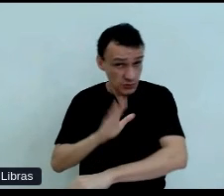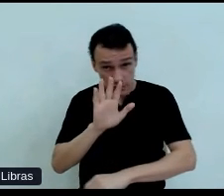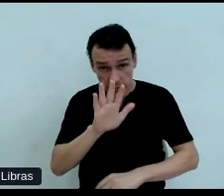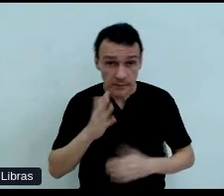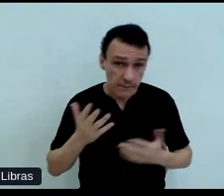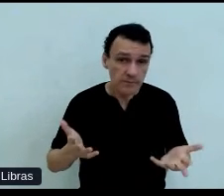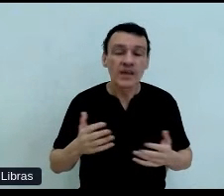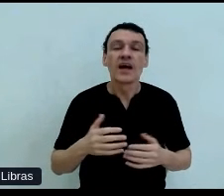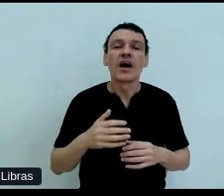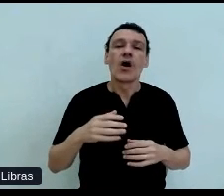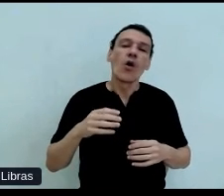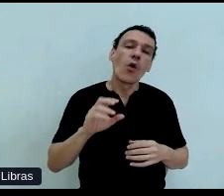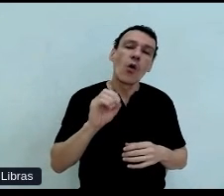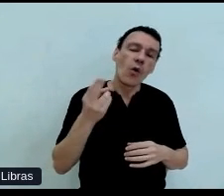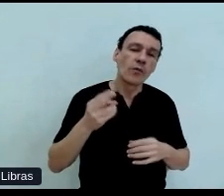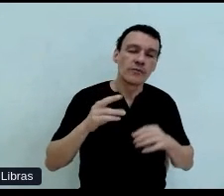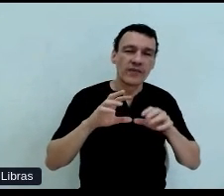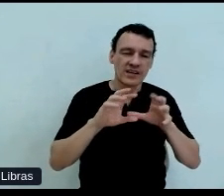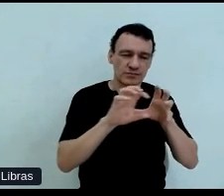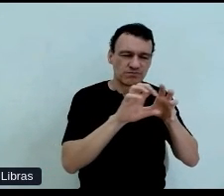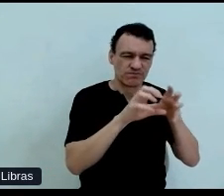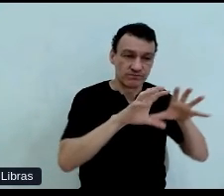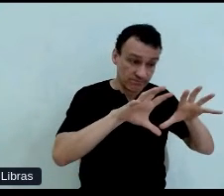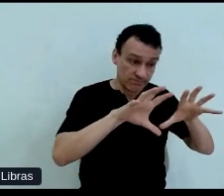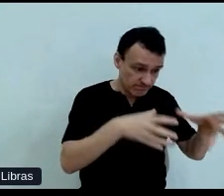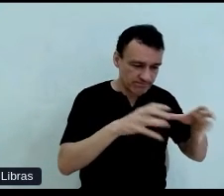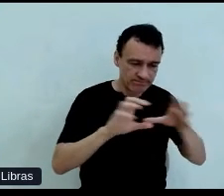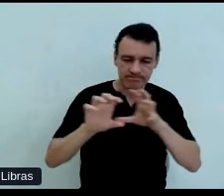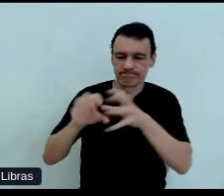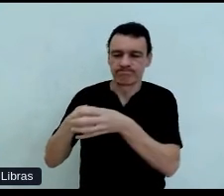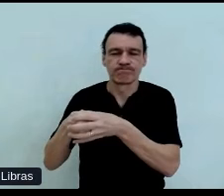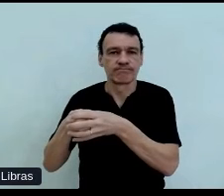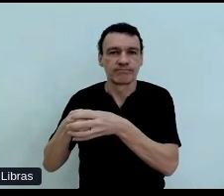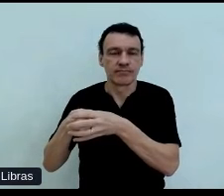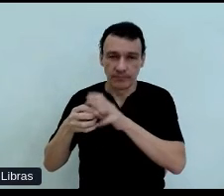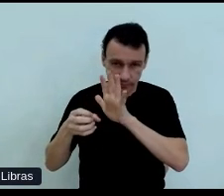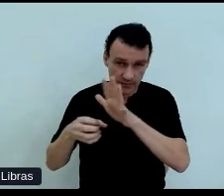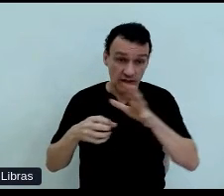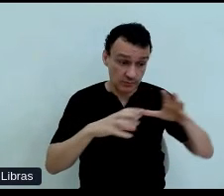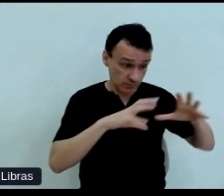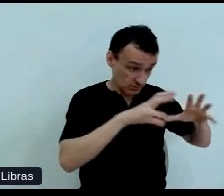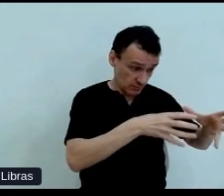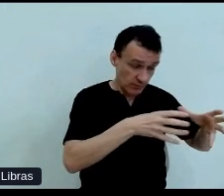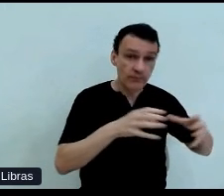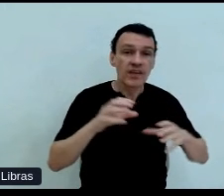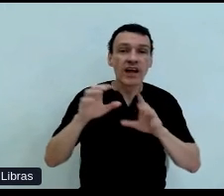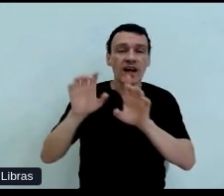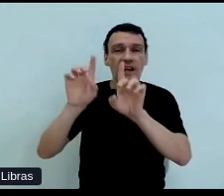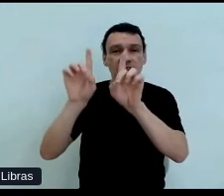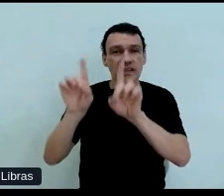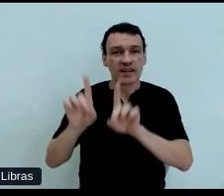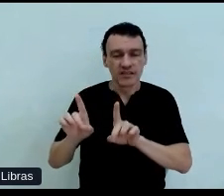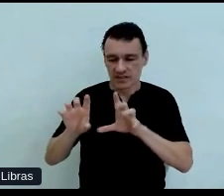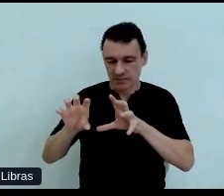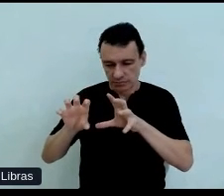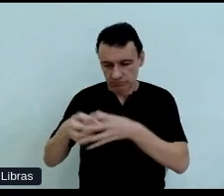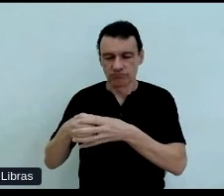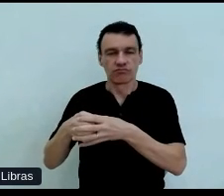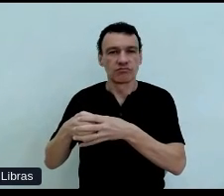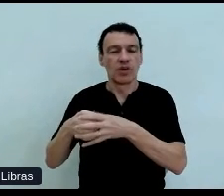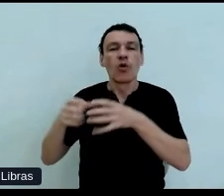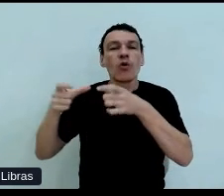as pessoas com deficiência fora da sociedade, né? Então, assim, isso quando nós realmente não as matávamos, então